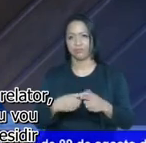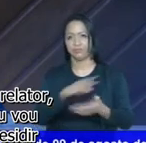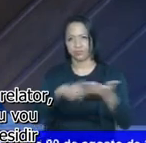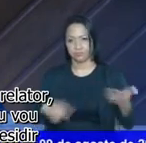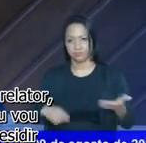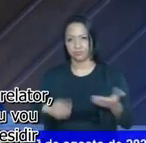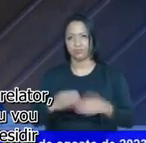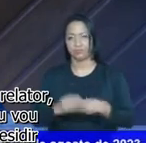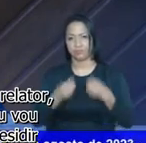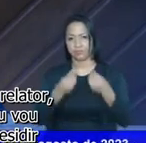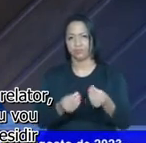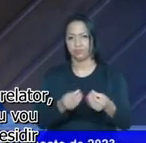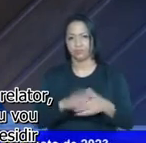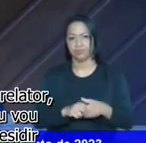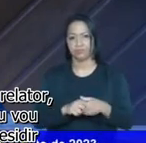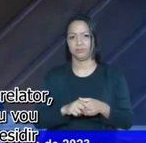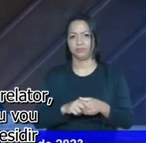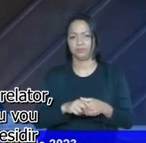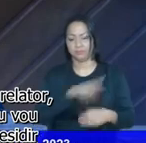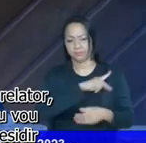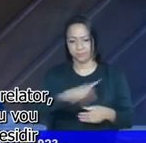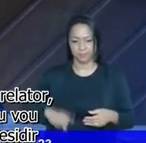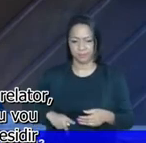e passo a palavra a Vossa Excelência para presidir.